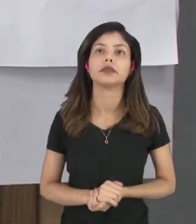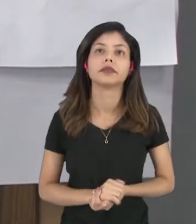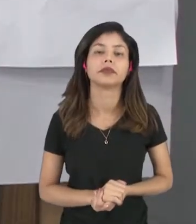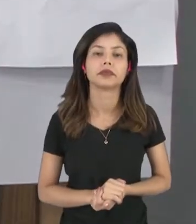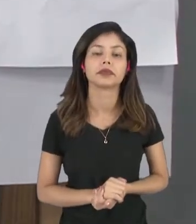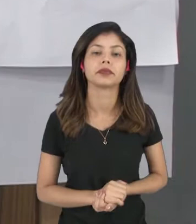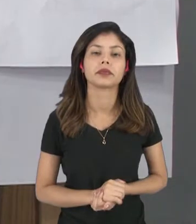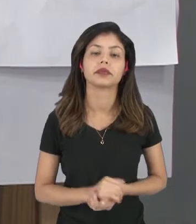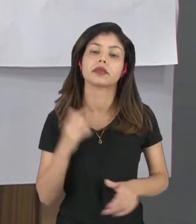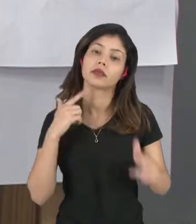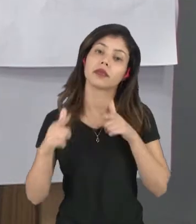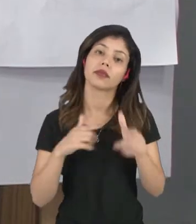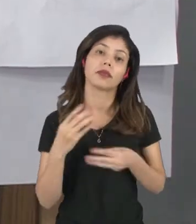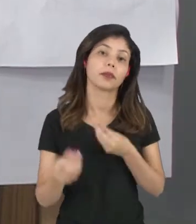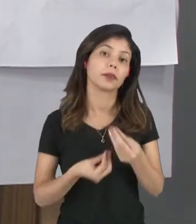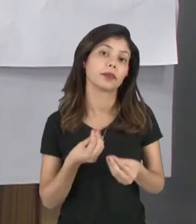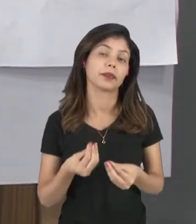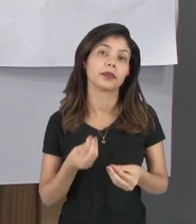texto foi trabalhada como?